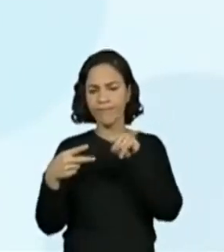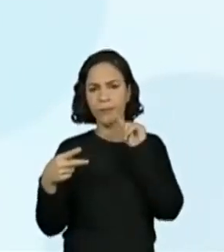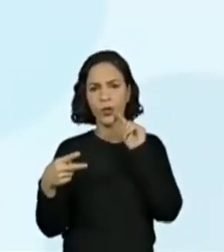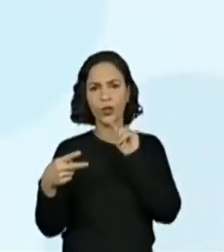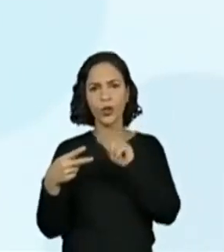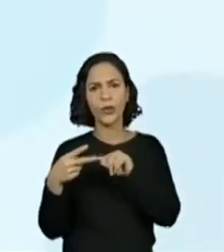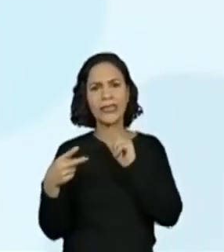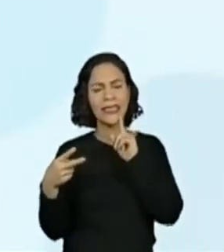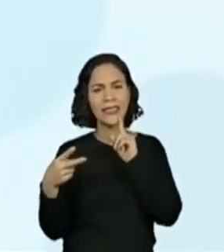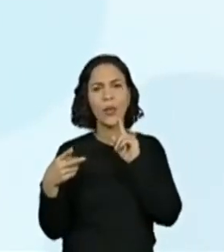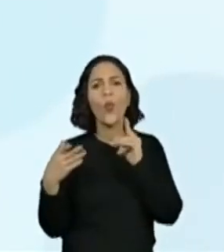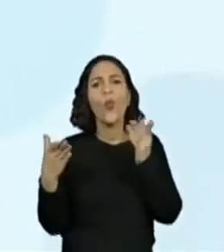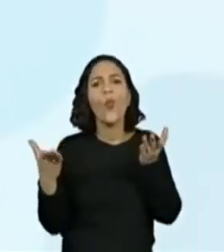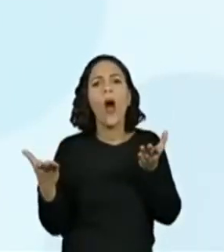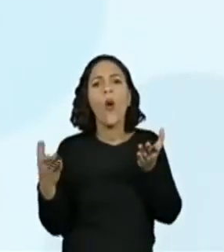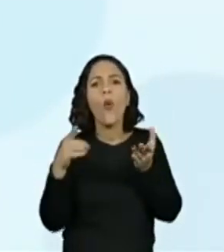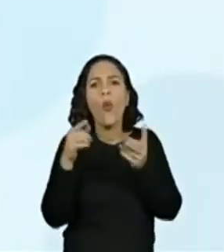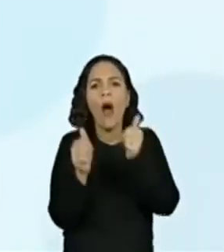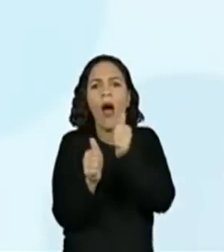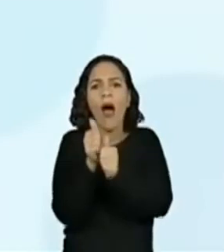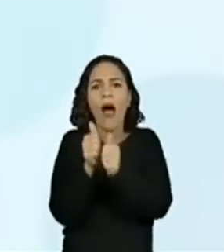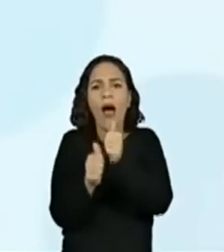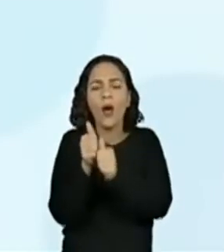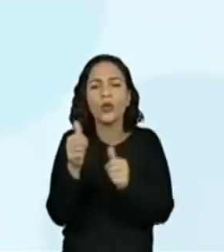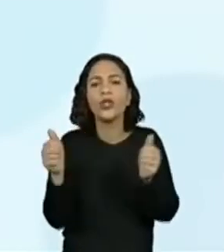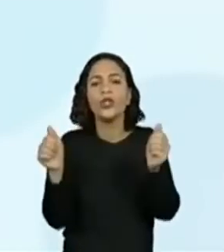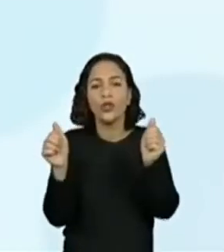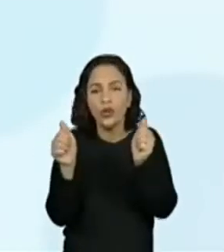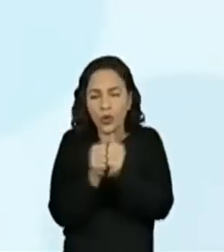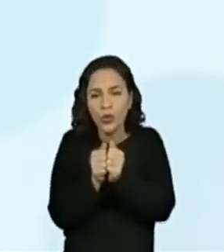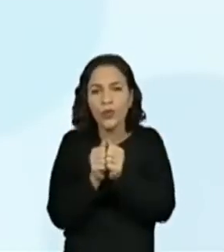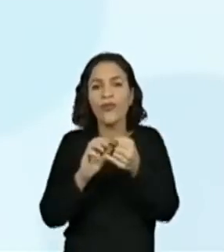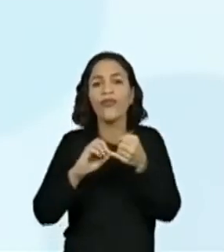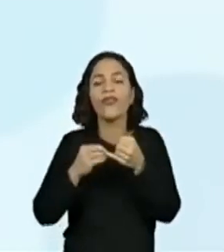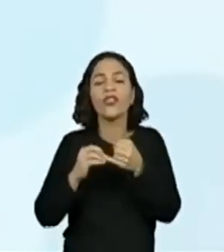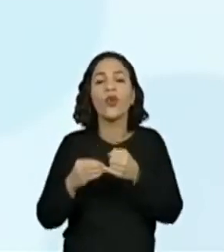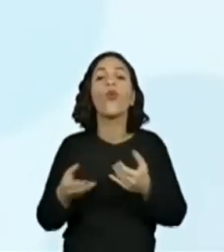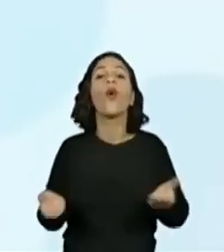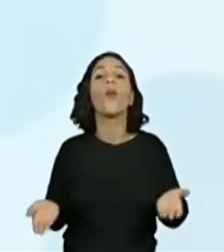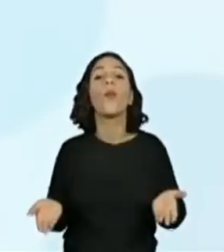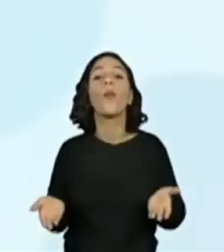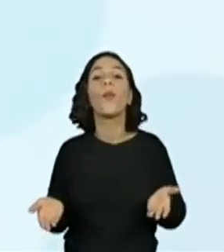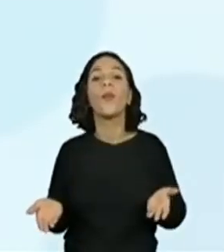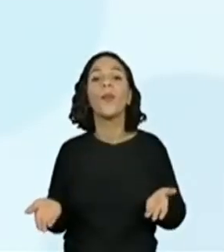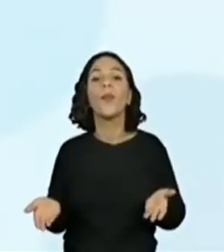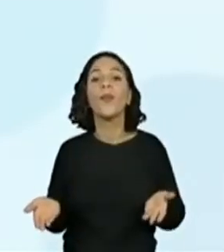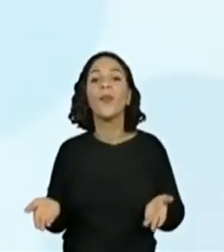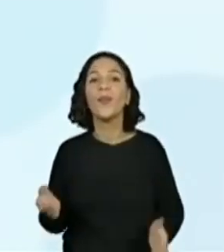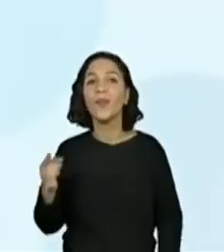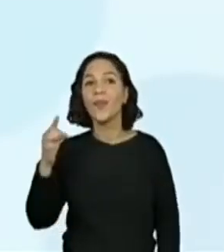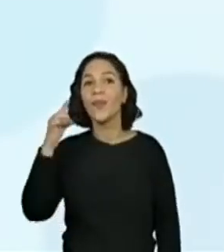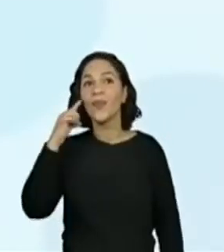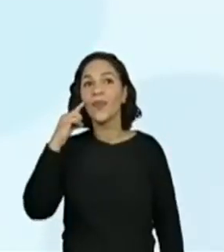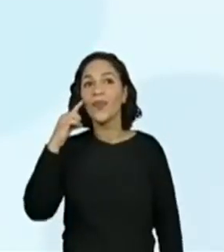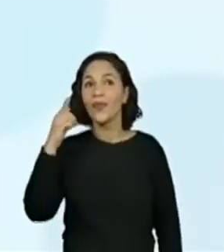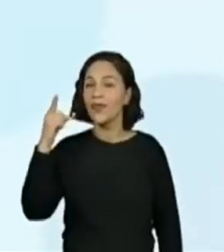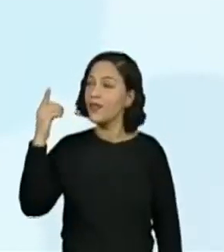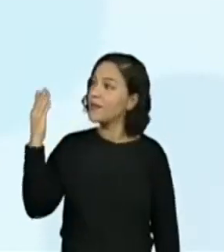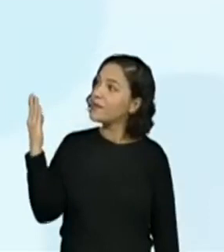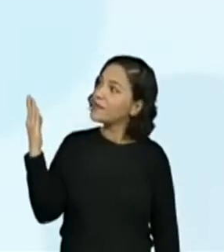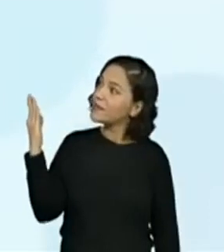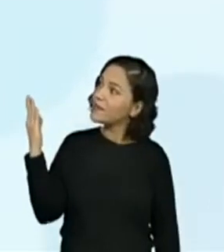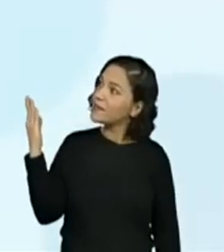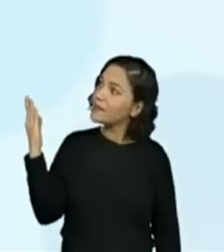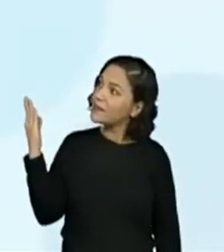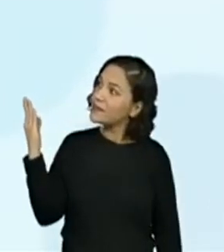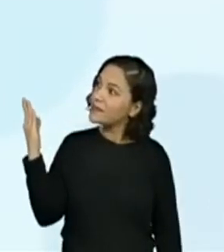aí, ó, pra gente, né? É. Arroz com feijão é esta, a primeira marcação. Teve criança que, quando a gente leu, apontou a primeira aqui. Essa aqui,